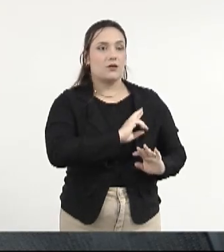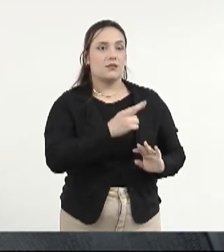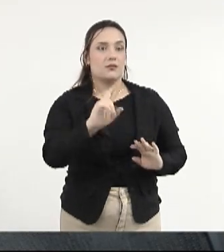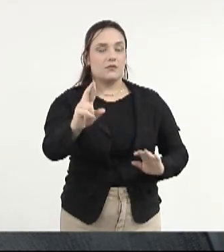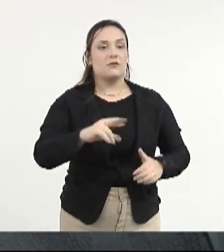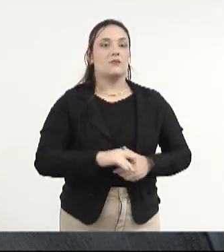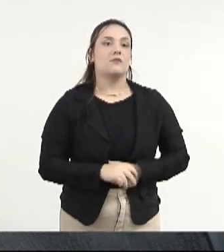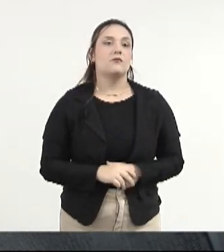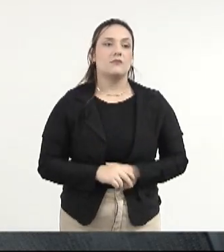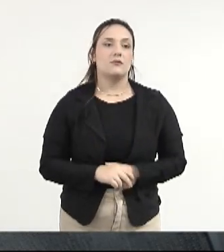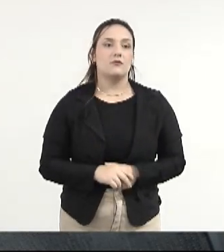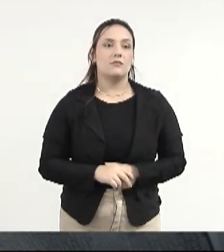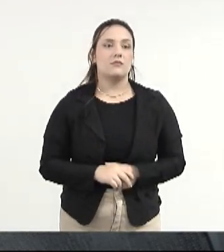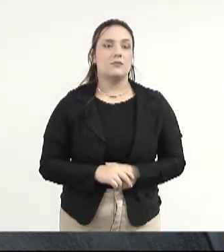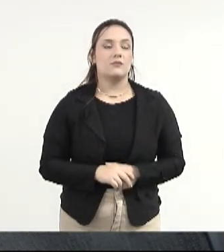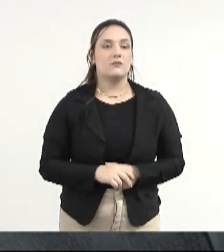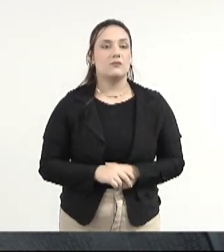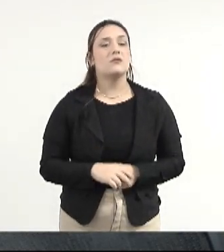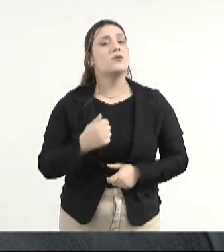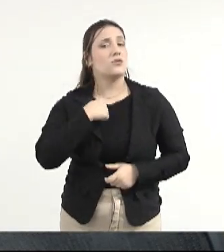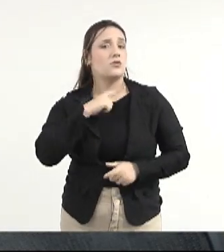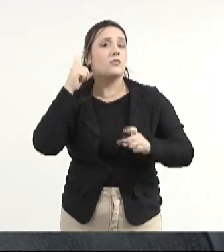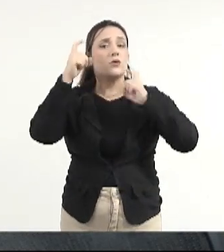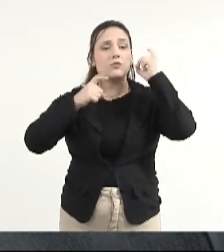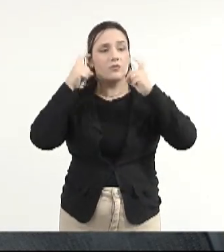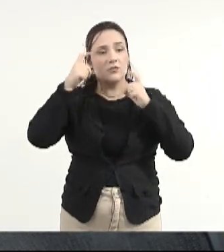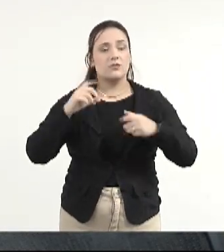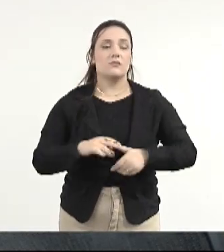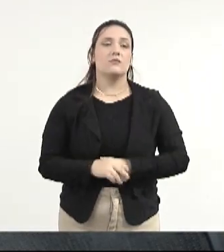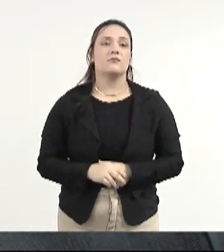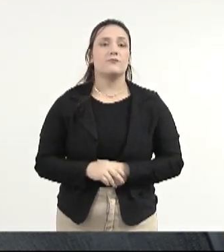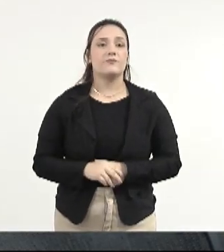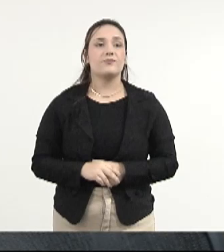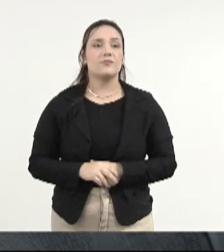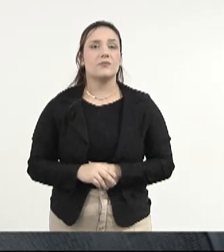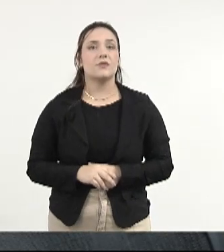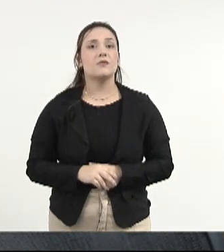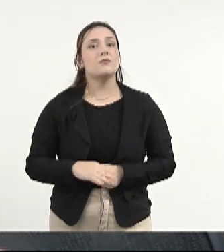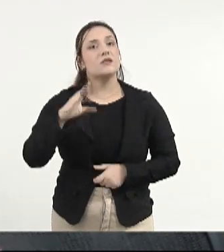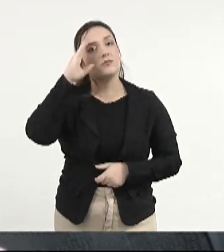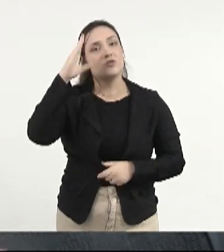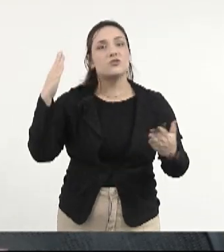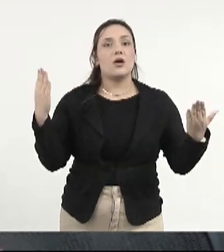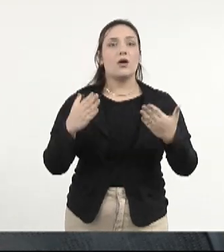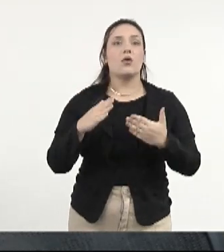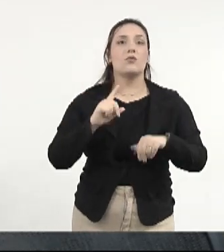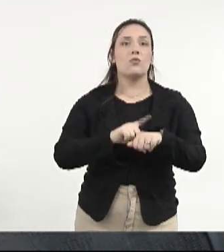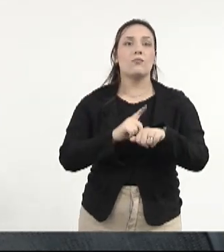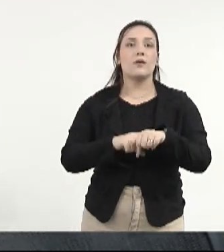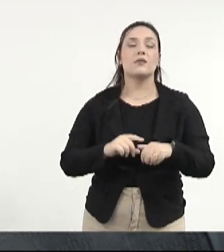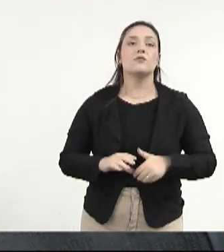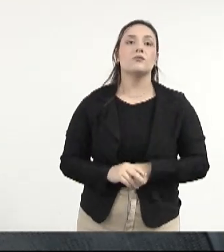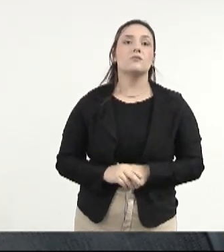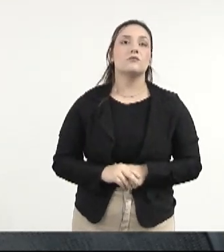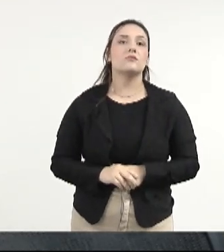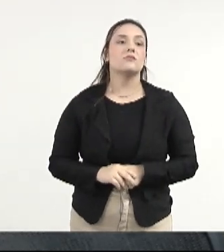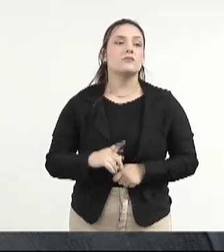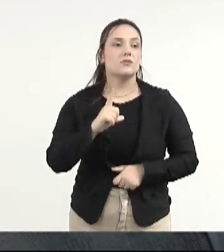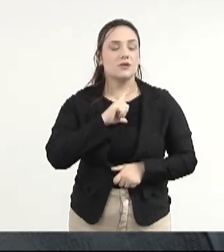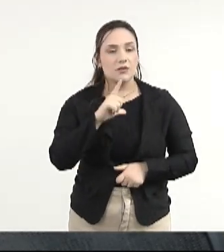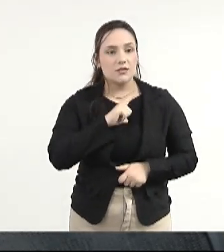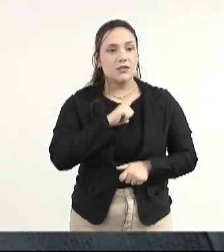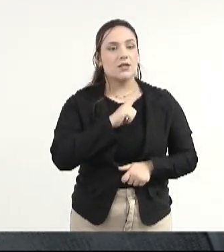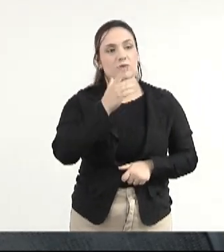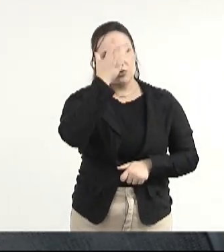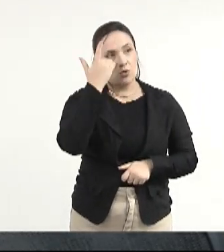religião. E me traz aqui uma preocupação, sobretudo no momento em que a gente vive, com tanta migração